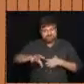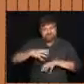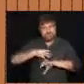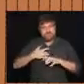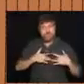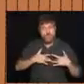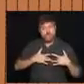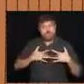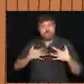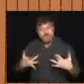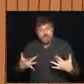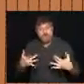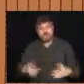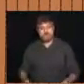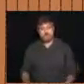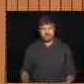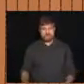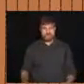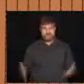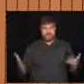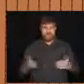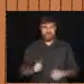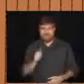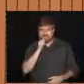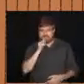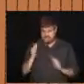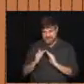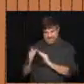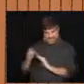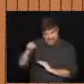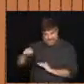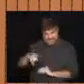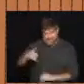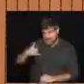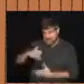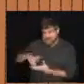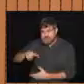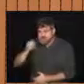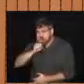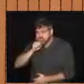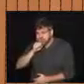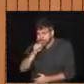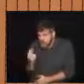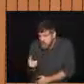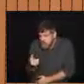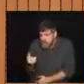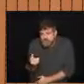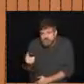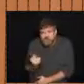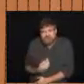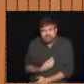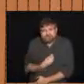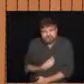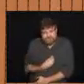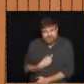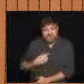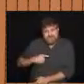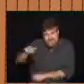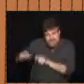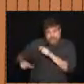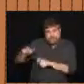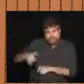Por exemplo, eu dizia hoje, se a pessoa tem um vizinho idoso que mora sozinho, hoje nós temos muitas pessoas idosas que moram